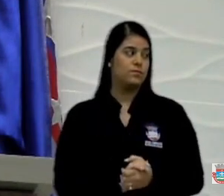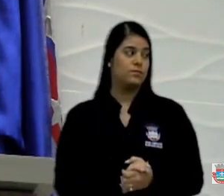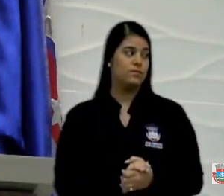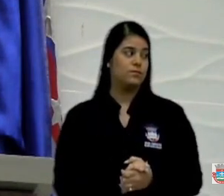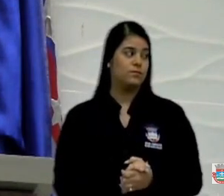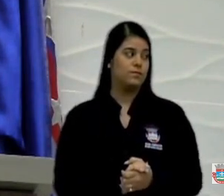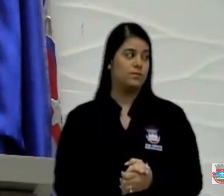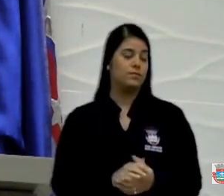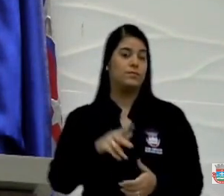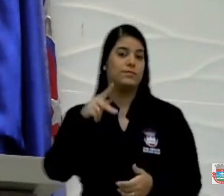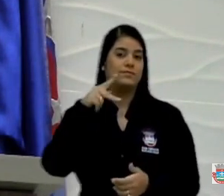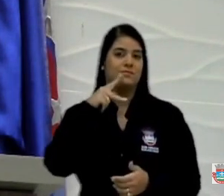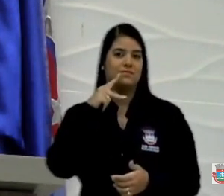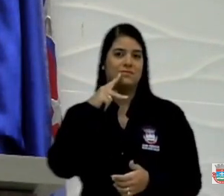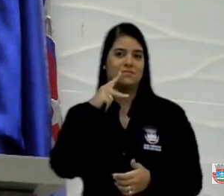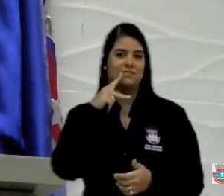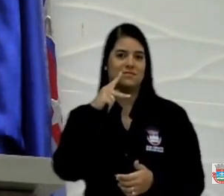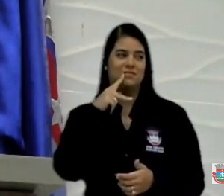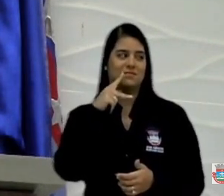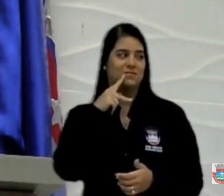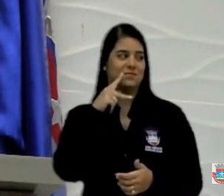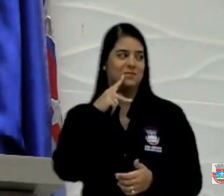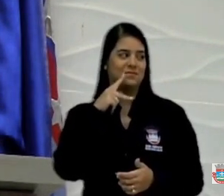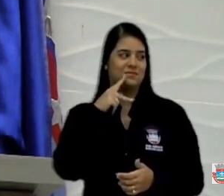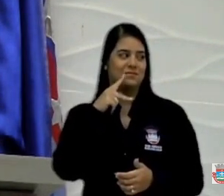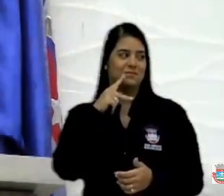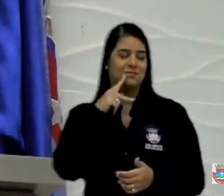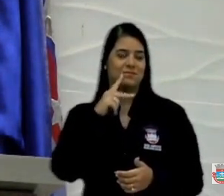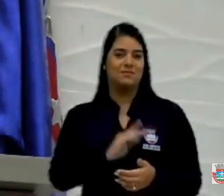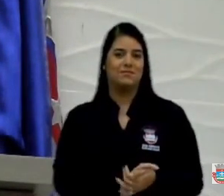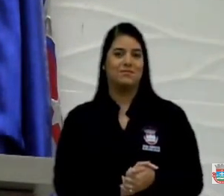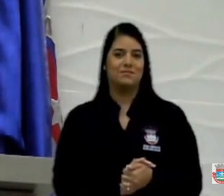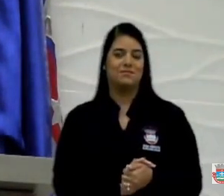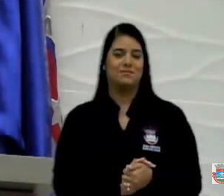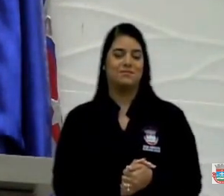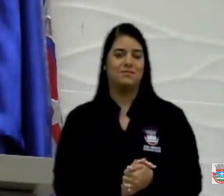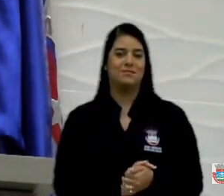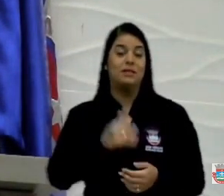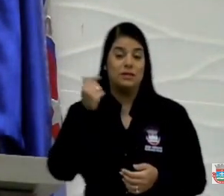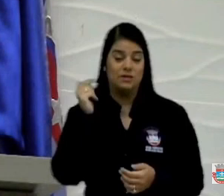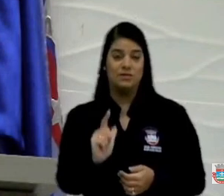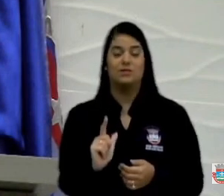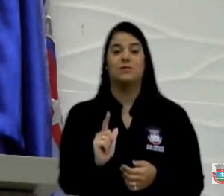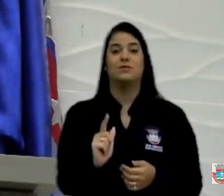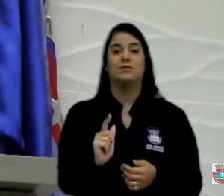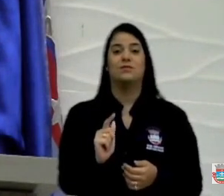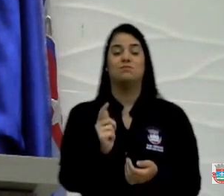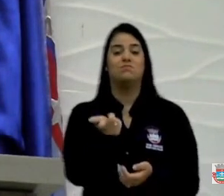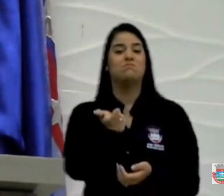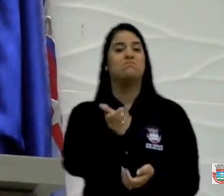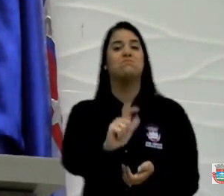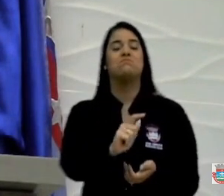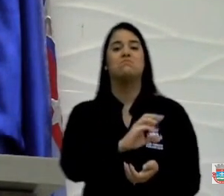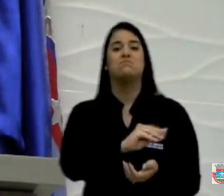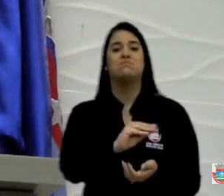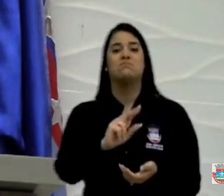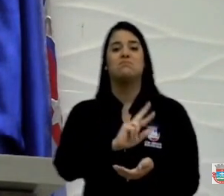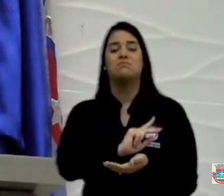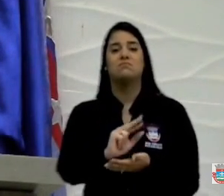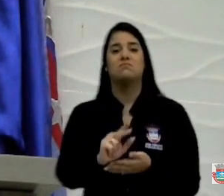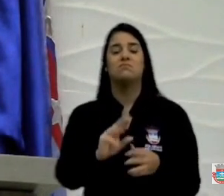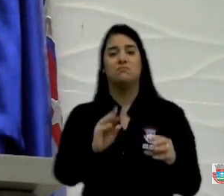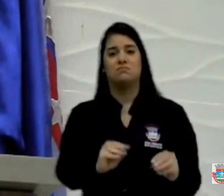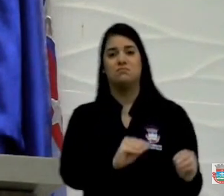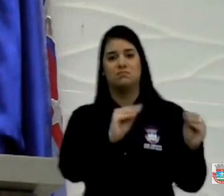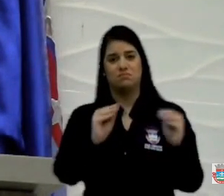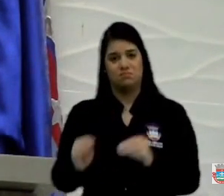campanha do agasalho, a qual visa arrecadar itens para levar e doar para toda aquela